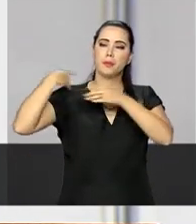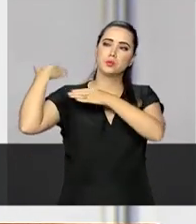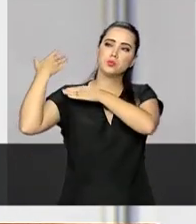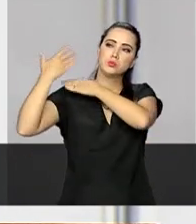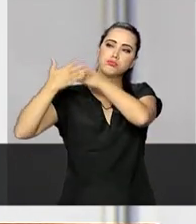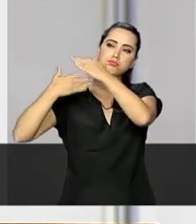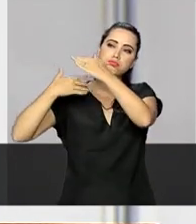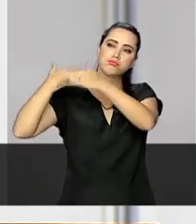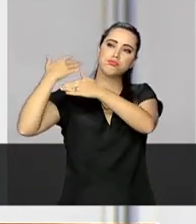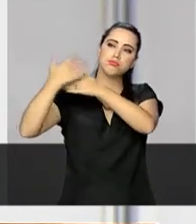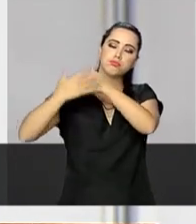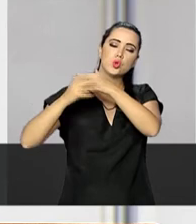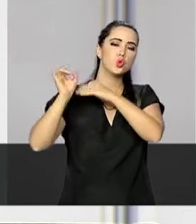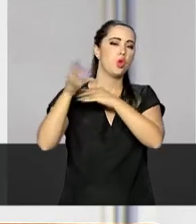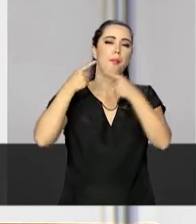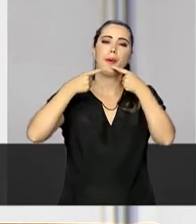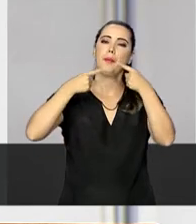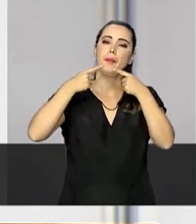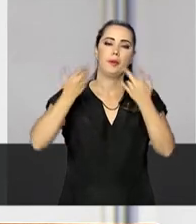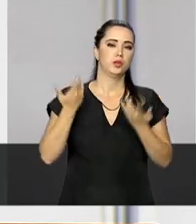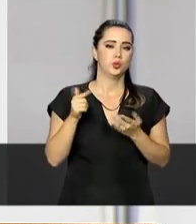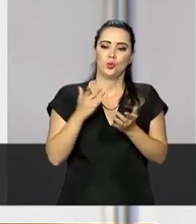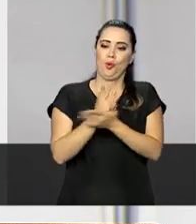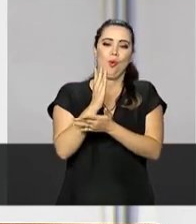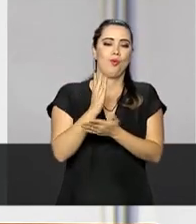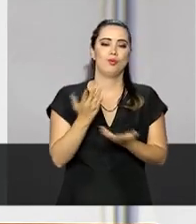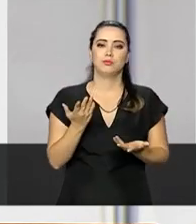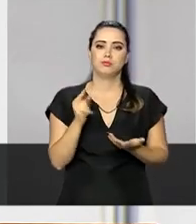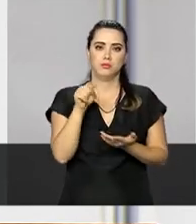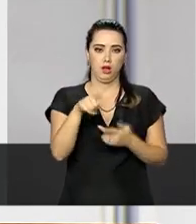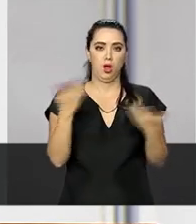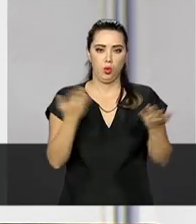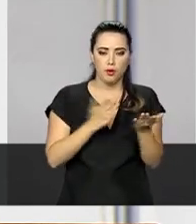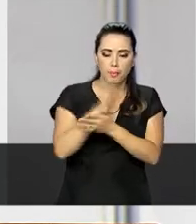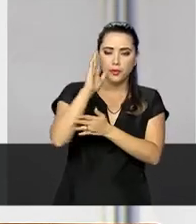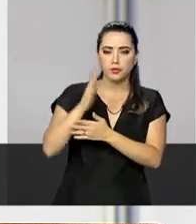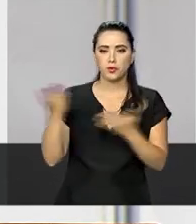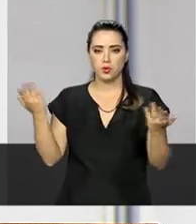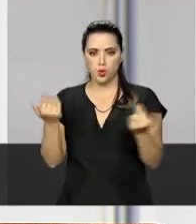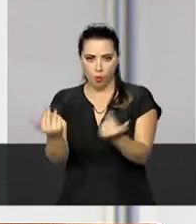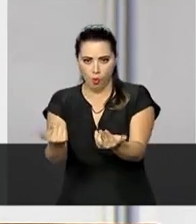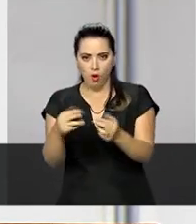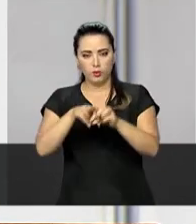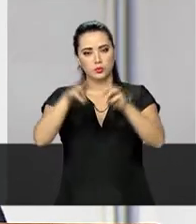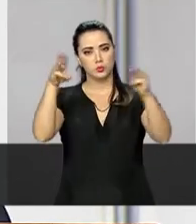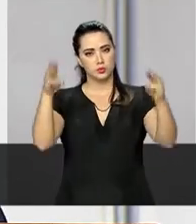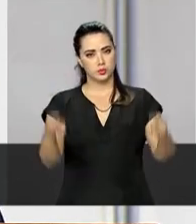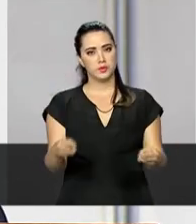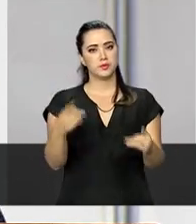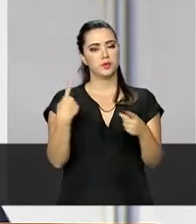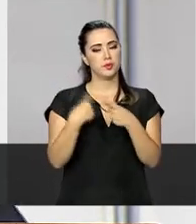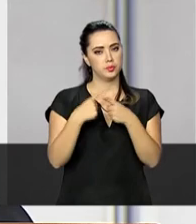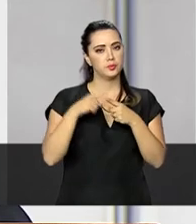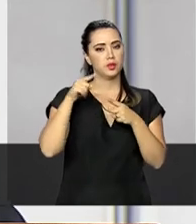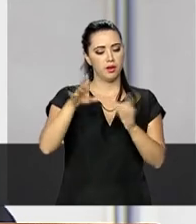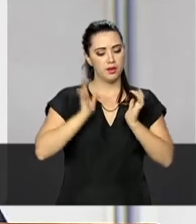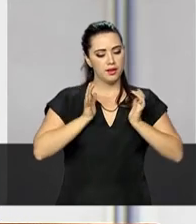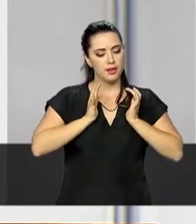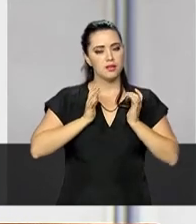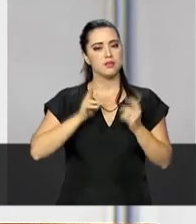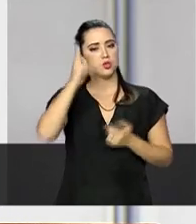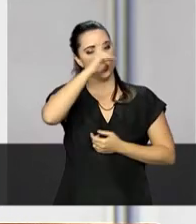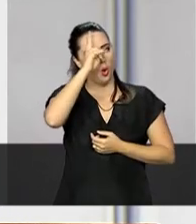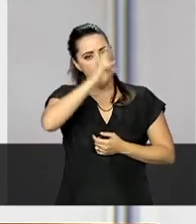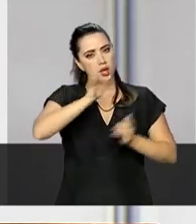os museus na verdade com o patrimônio histórico património cultural porque ao ao trazer